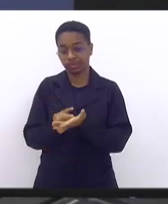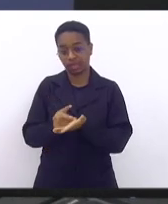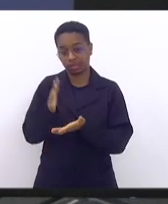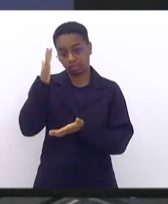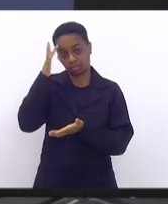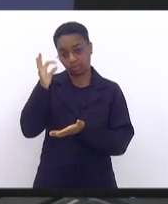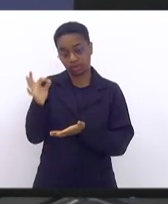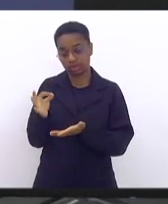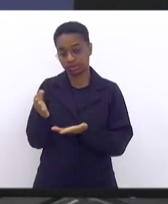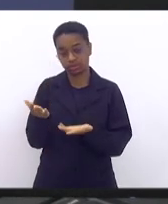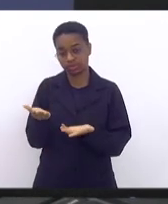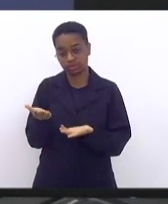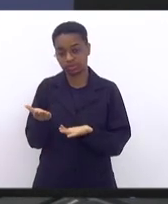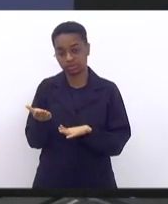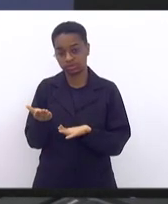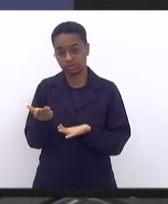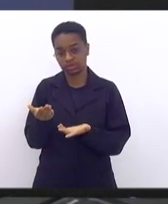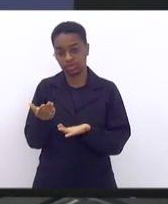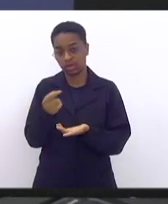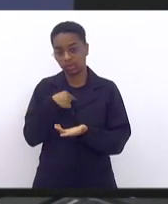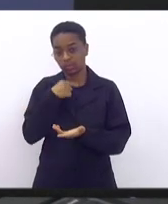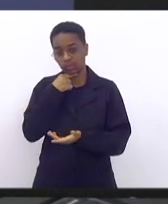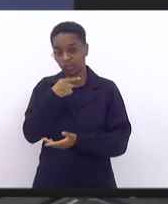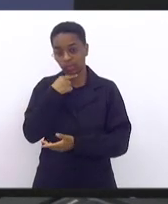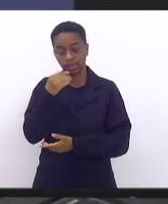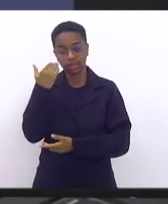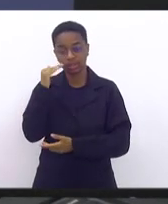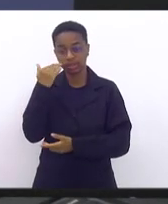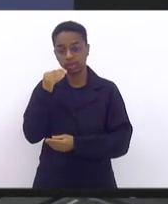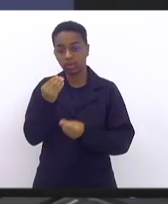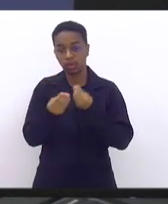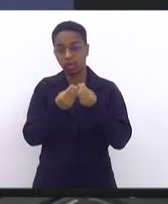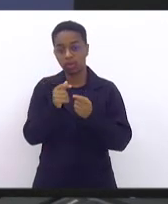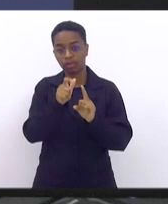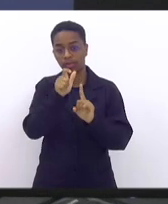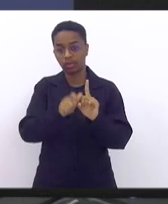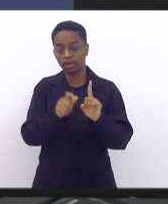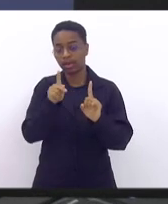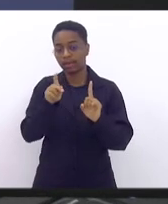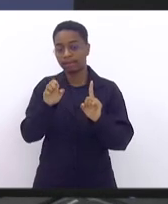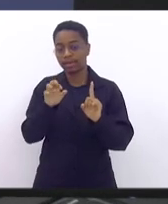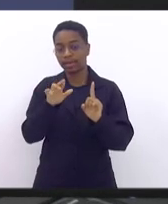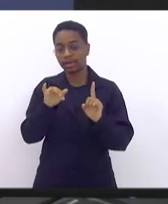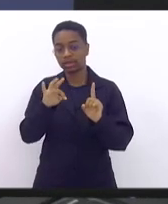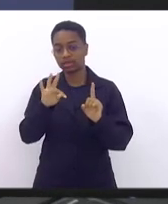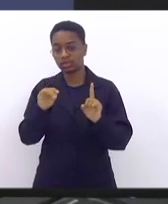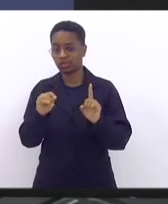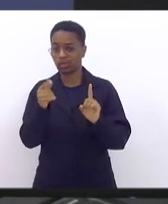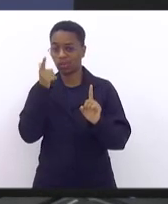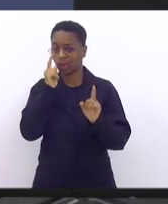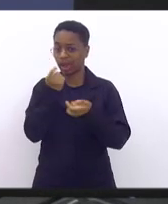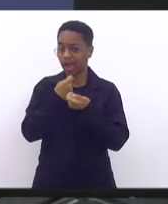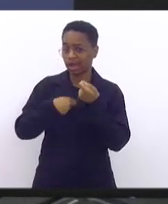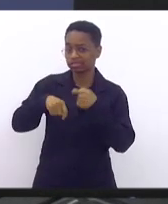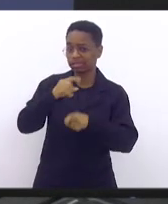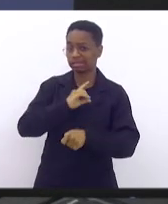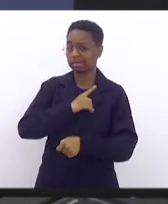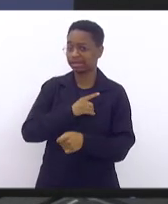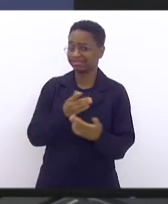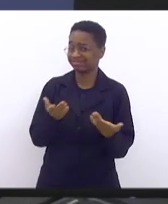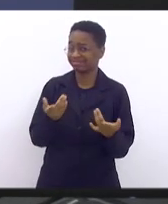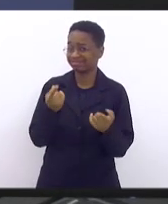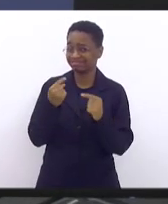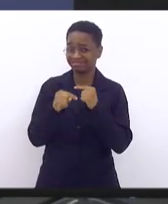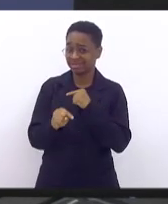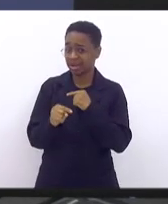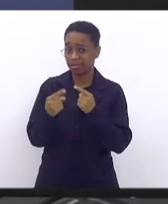sinceramente, eu não conseguiria entender um perito administrando uma delegacia, até porque nós não